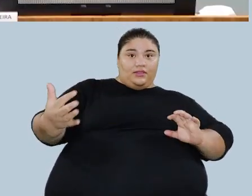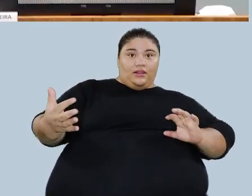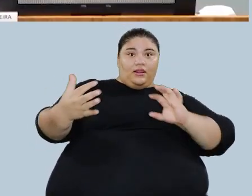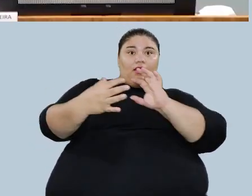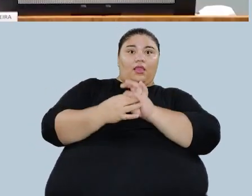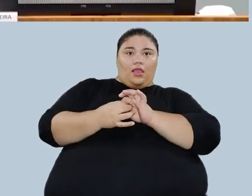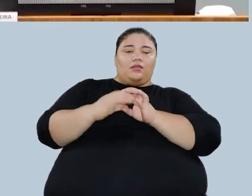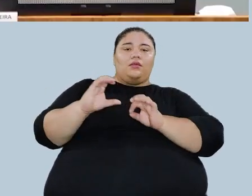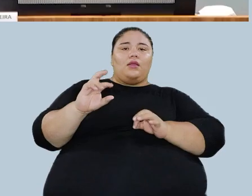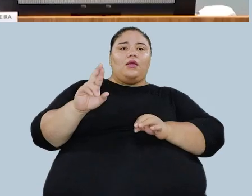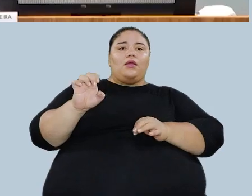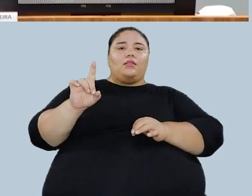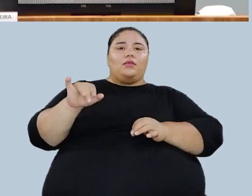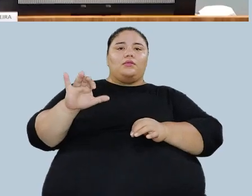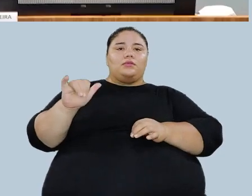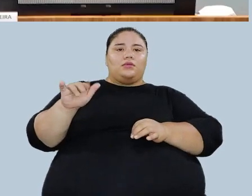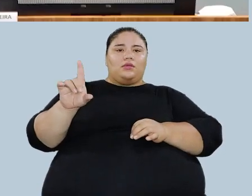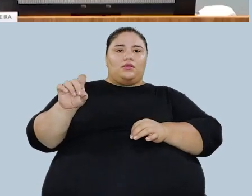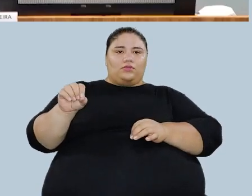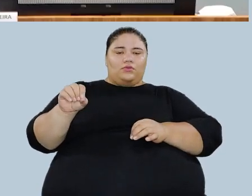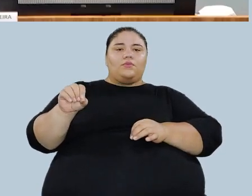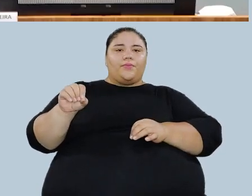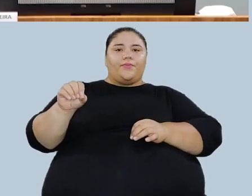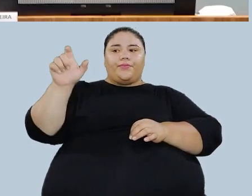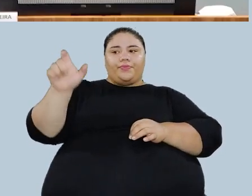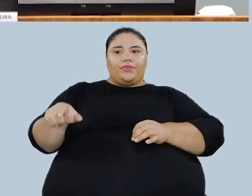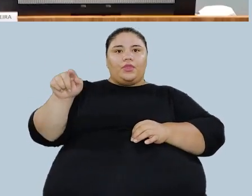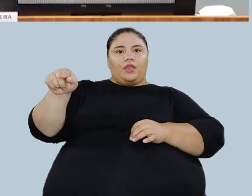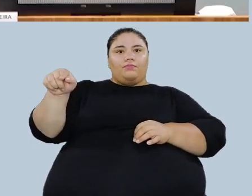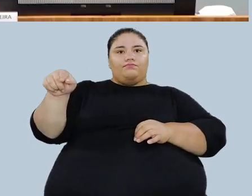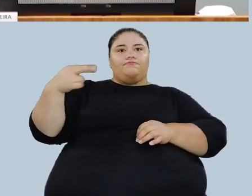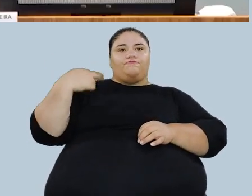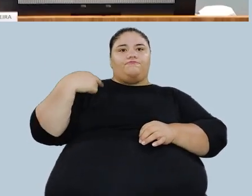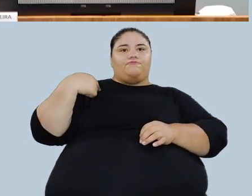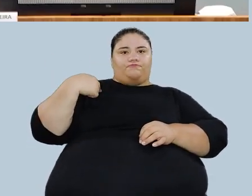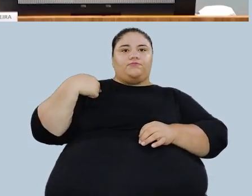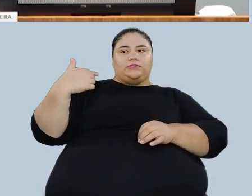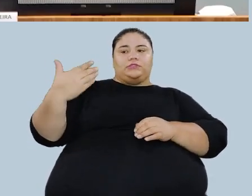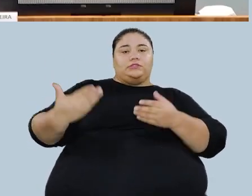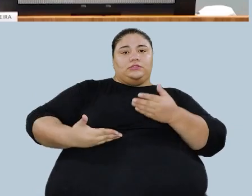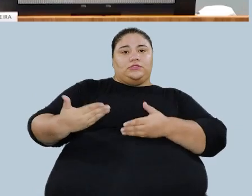ligado ao credenciamento, credenciados for considerado um tomador desse serviço, né,